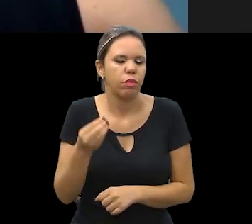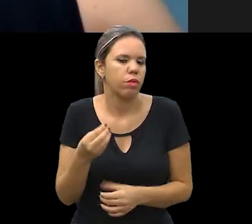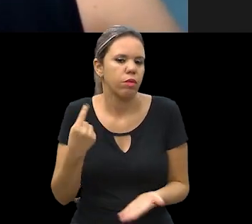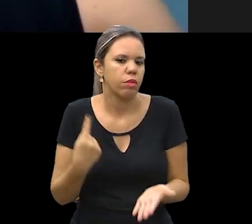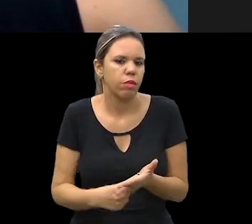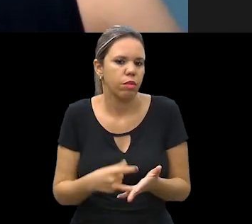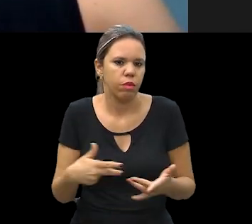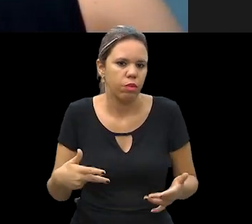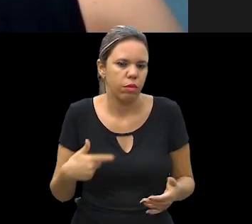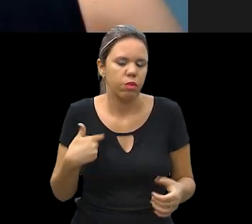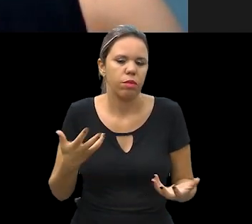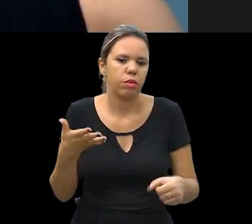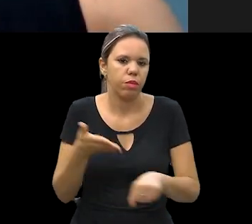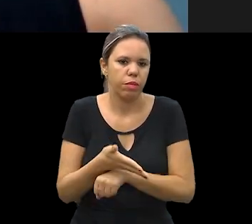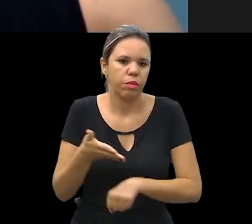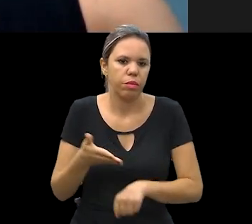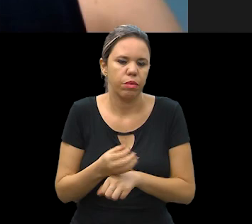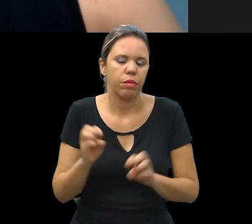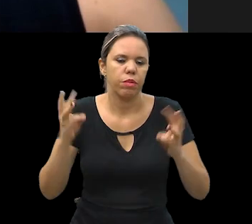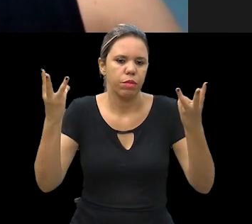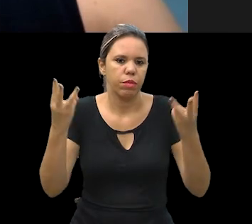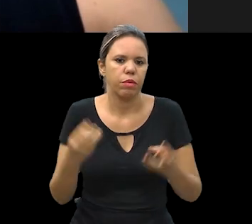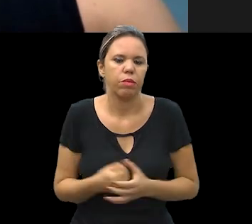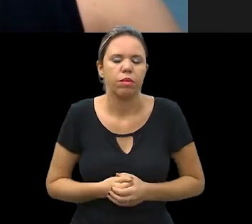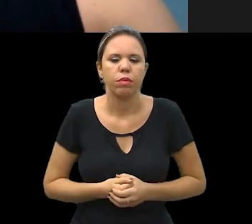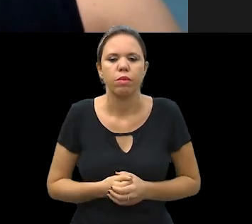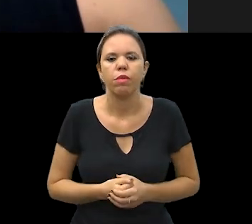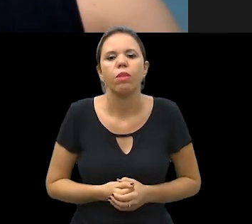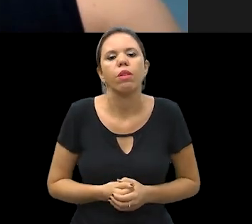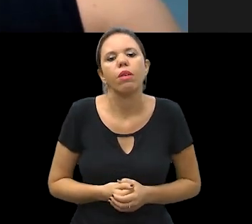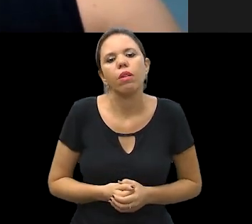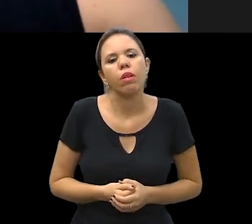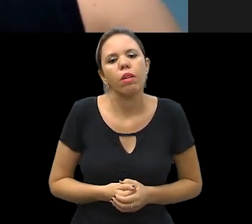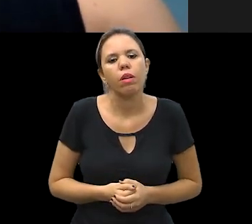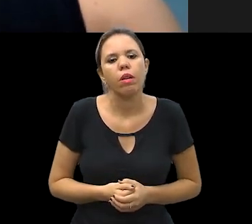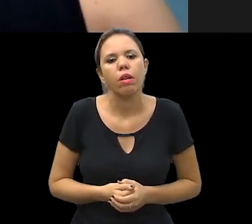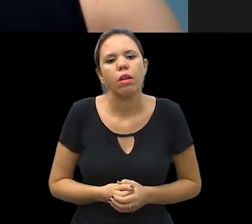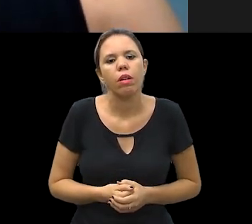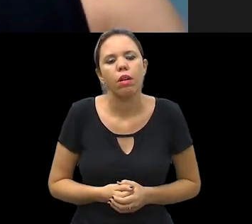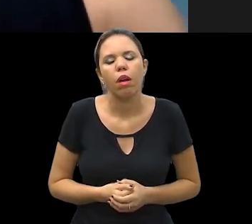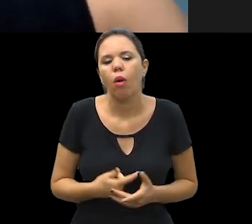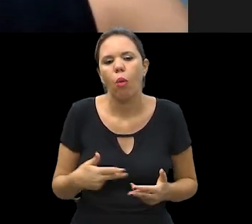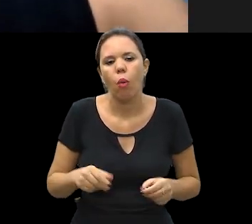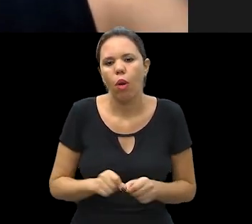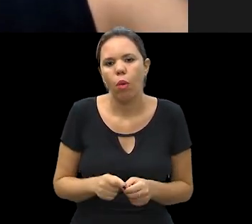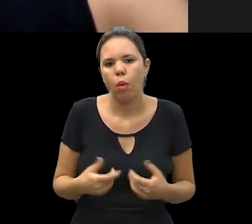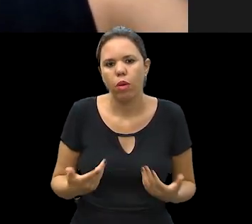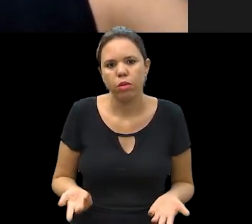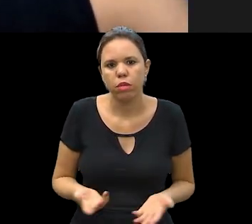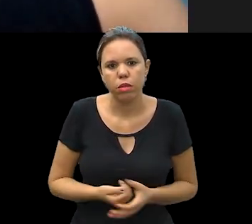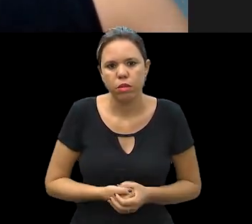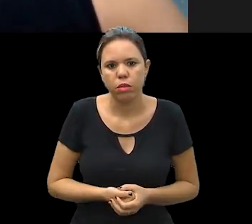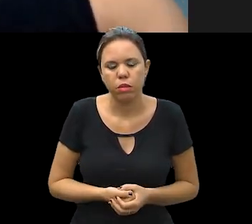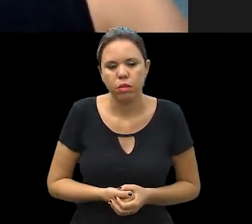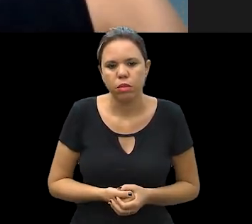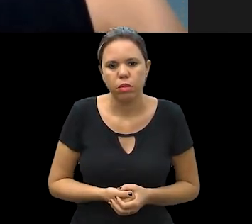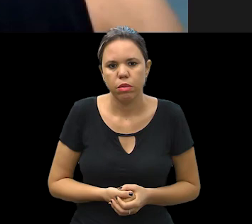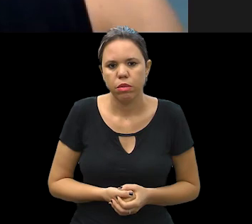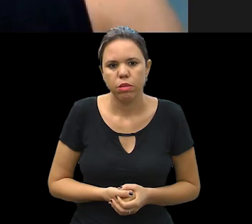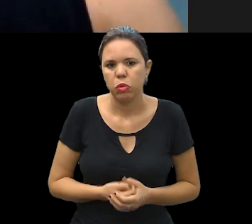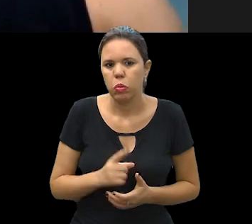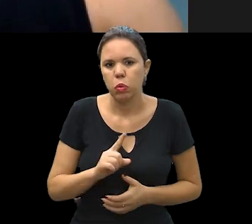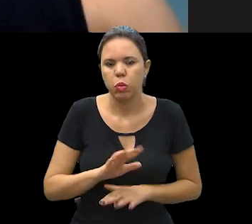marcar alguma gig com a gente. Ele queria participar de algum show com a Old Chevy, alguma jam, alguma coisa assim.